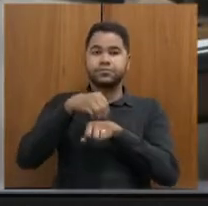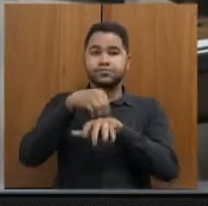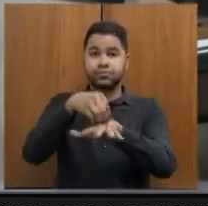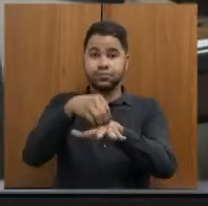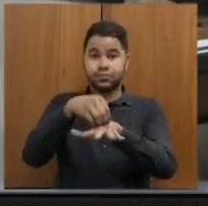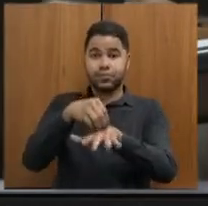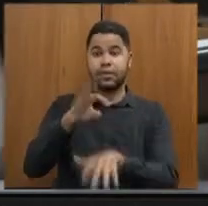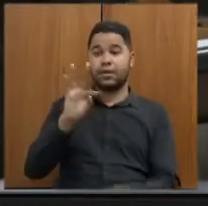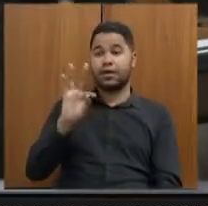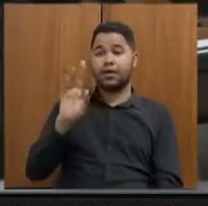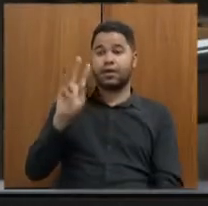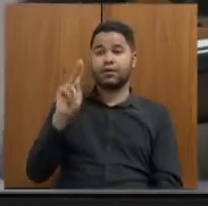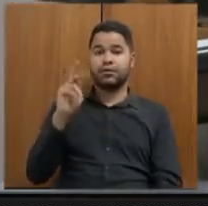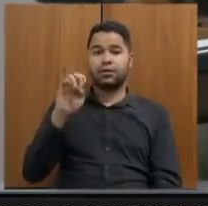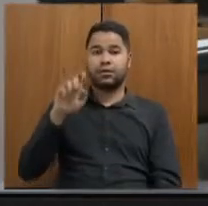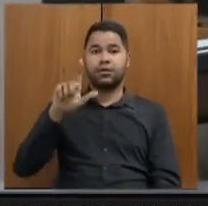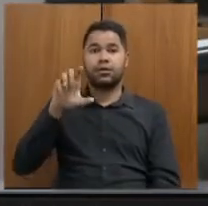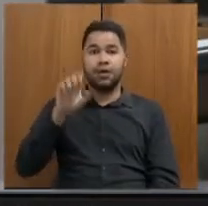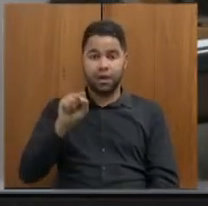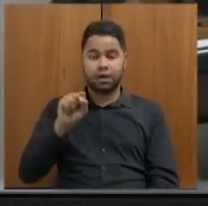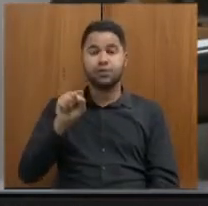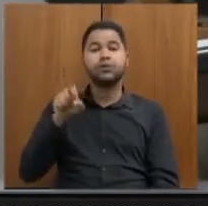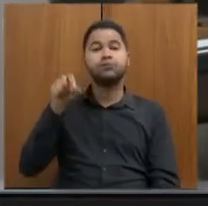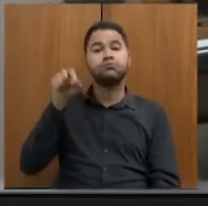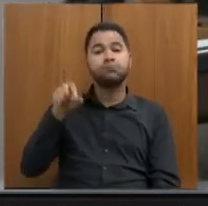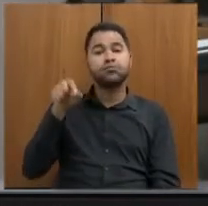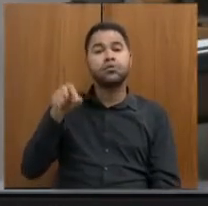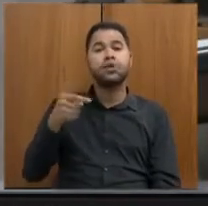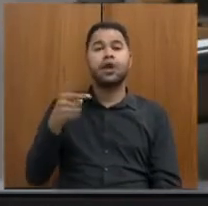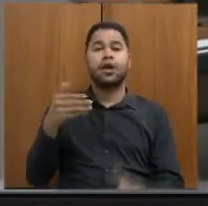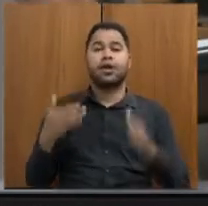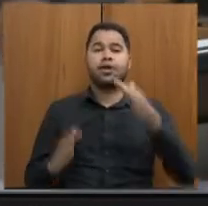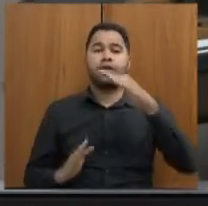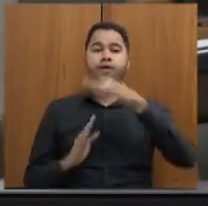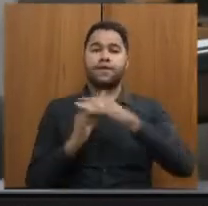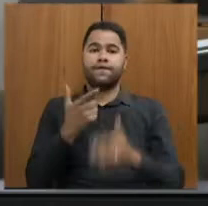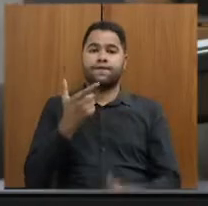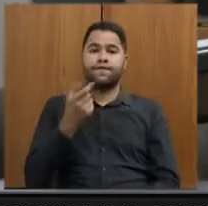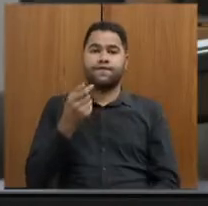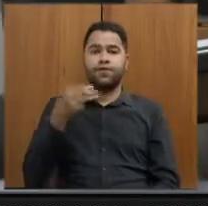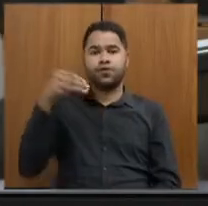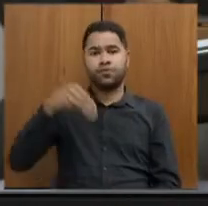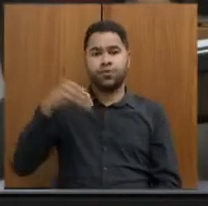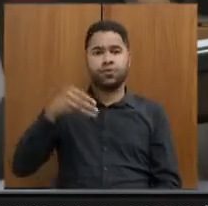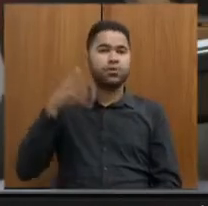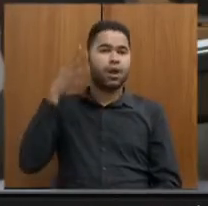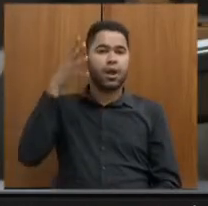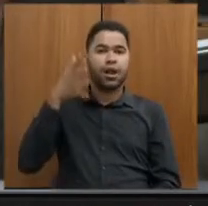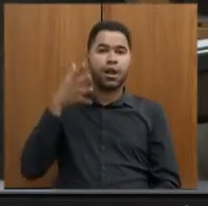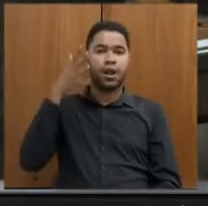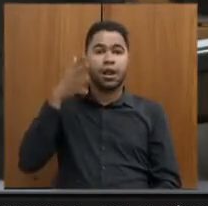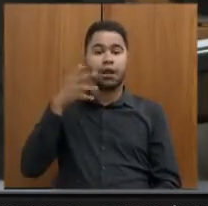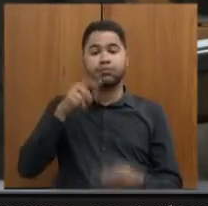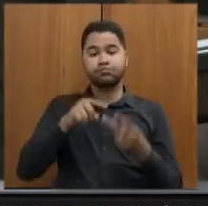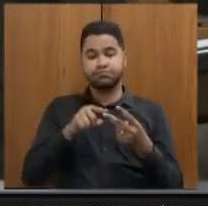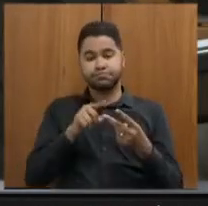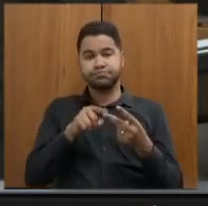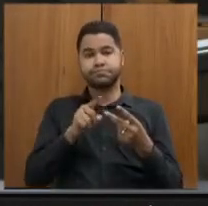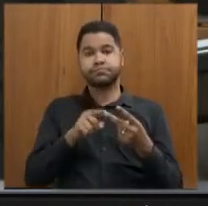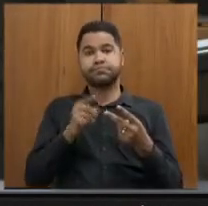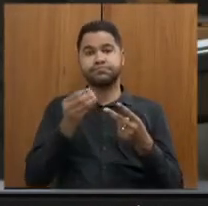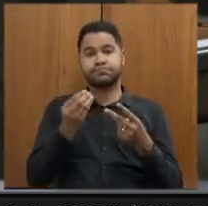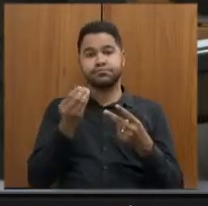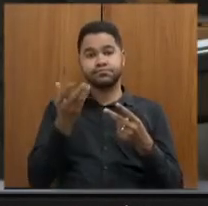Thales Almeida Pereira Fernandes disporá de até 20 minutos para sua exposição na sequência será